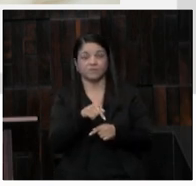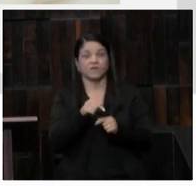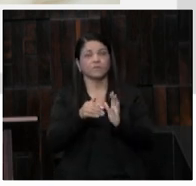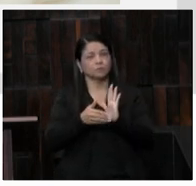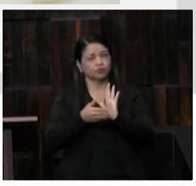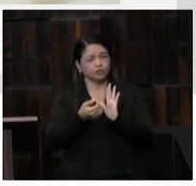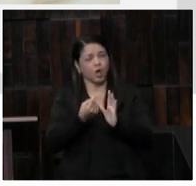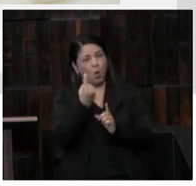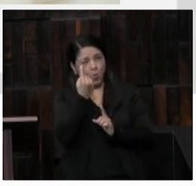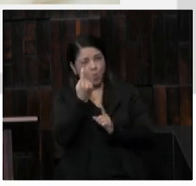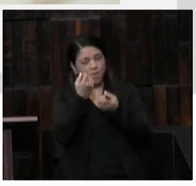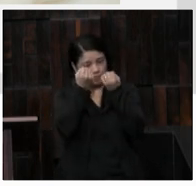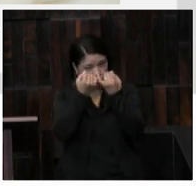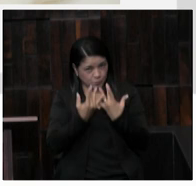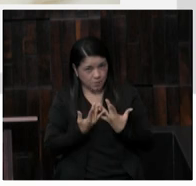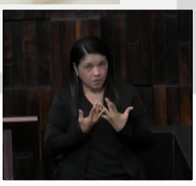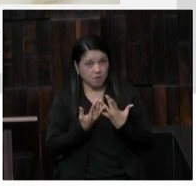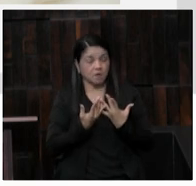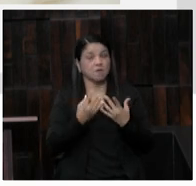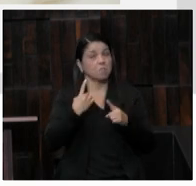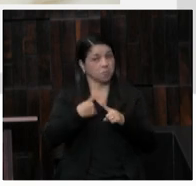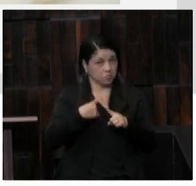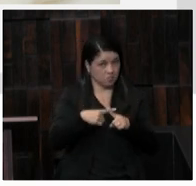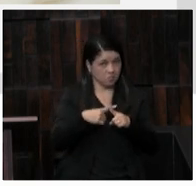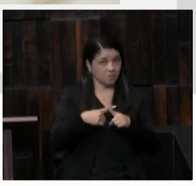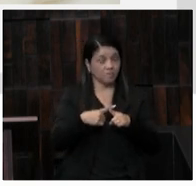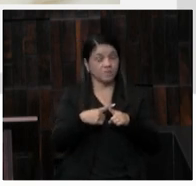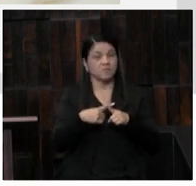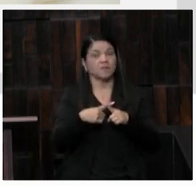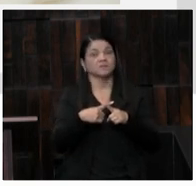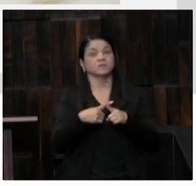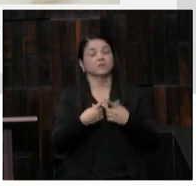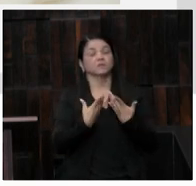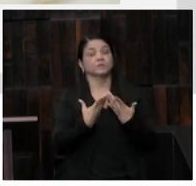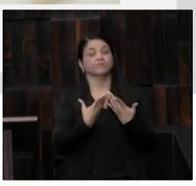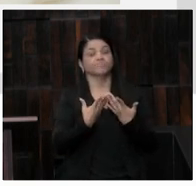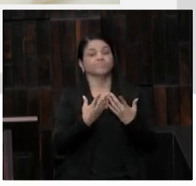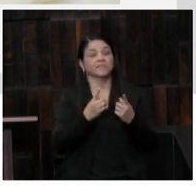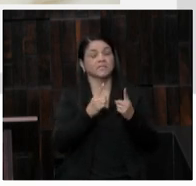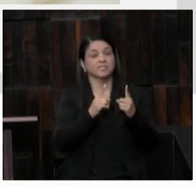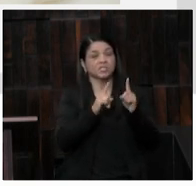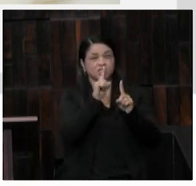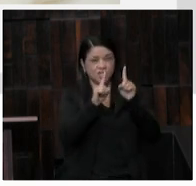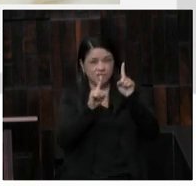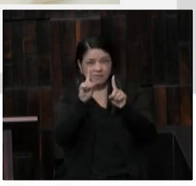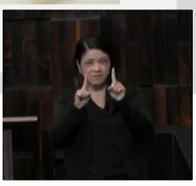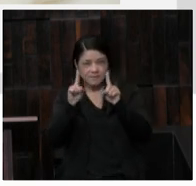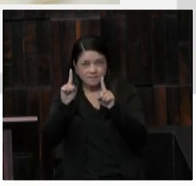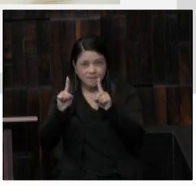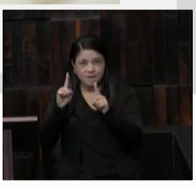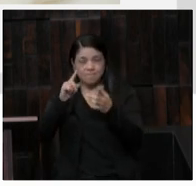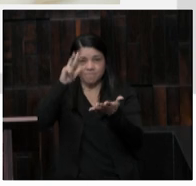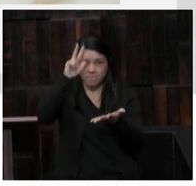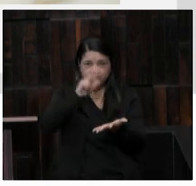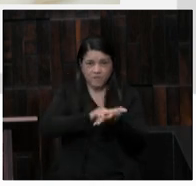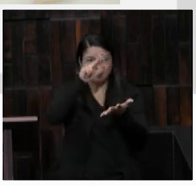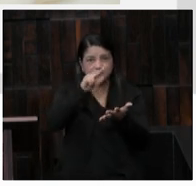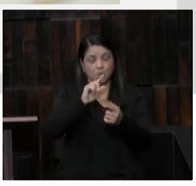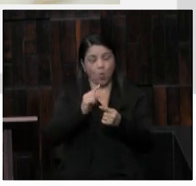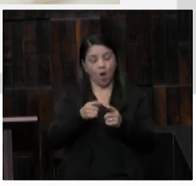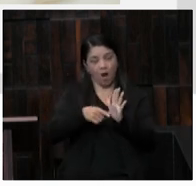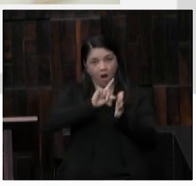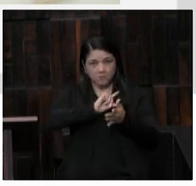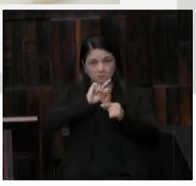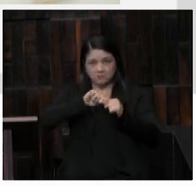falar dela e por quê. Mas são escalas, então, que nós vamos utilizar para avaliação desses efeitos antes e depois. Então, nós vamos